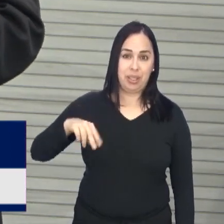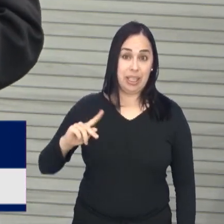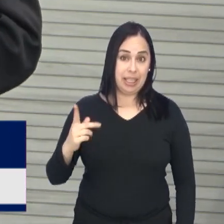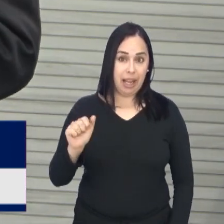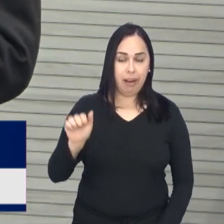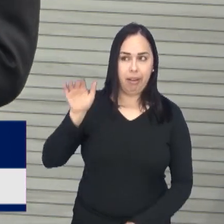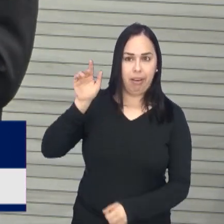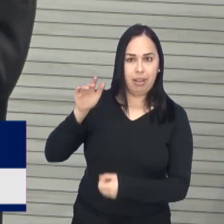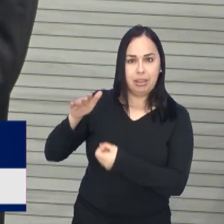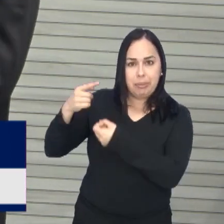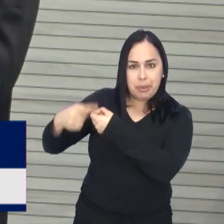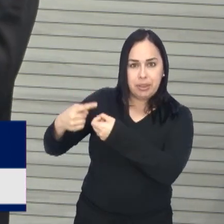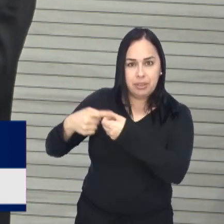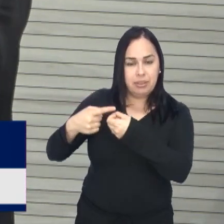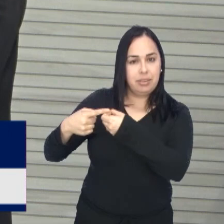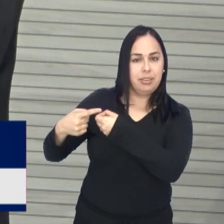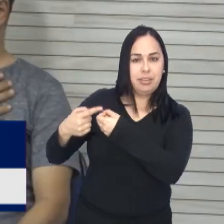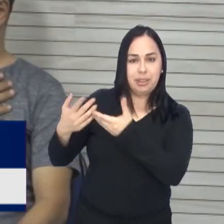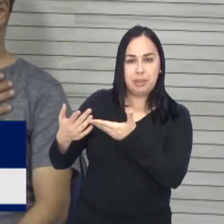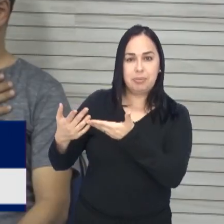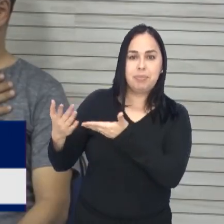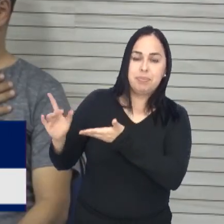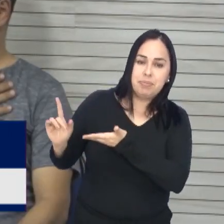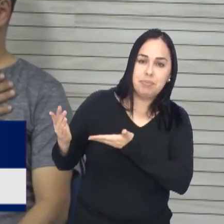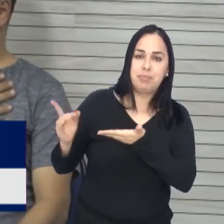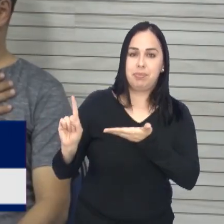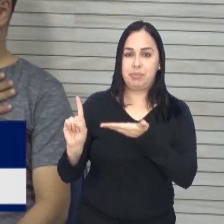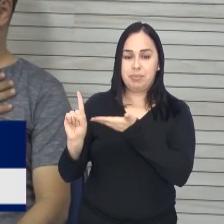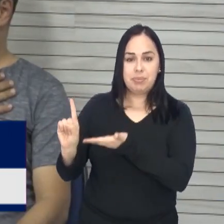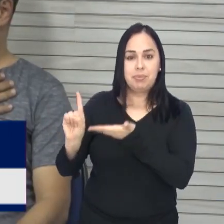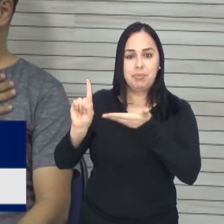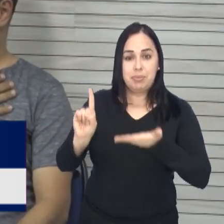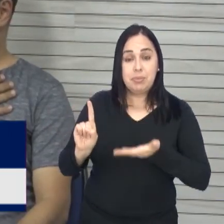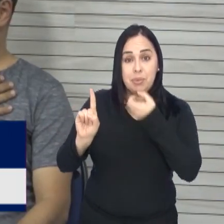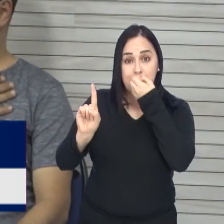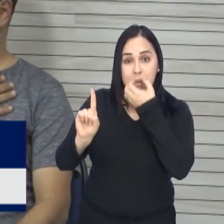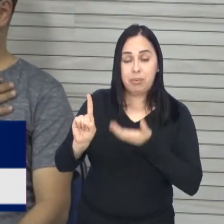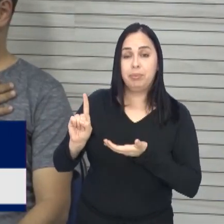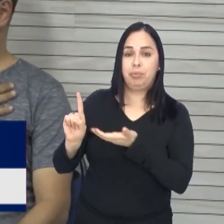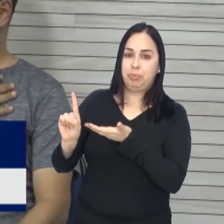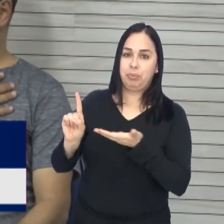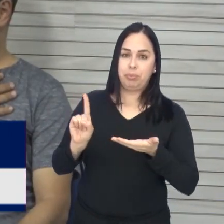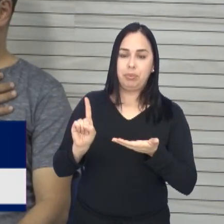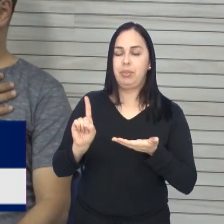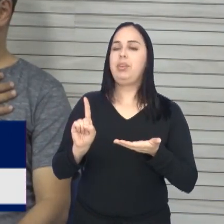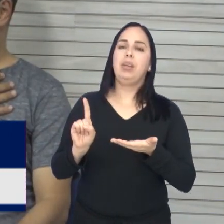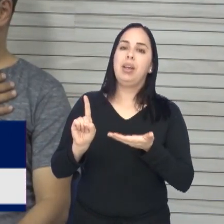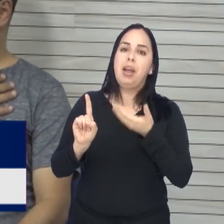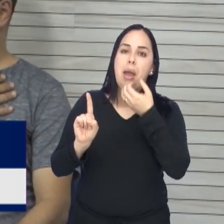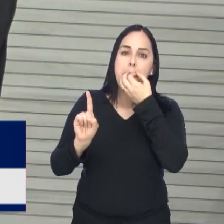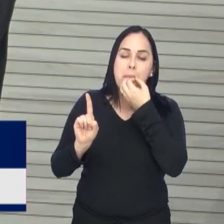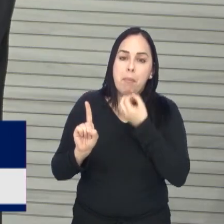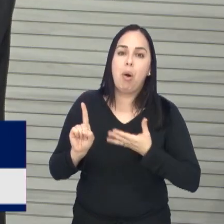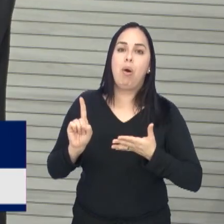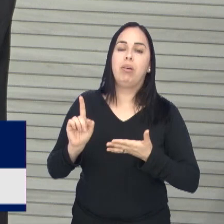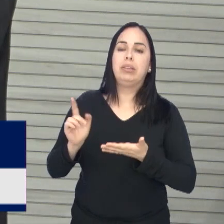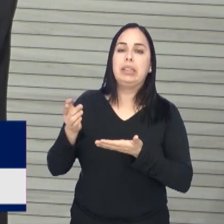naquela região. Então, pastor Carlos, seja bem-vindo à nossa Casa de Leis. Sempre é bom receber